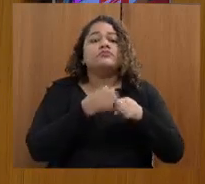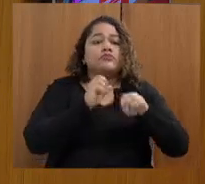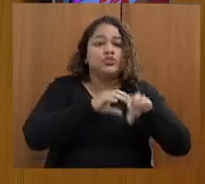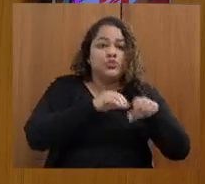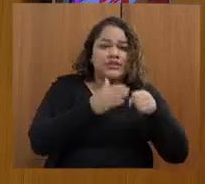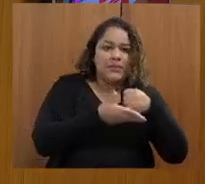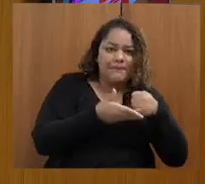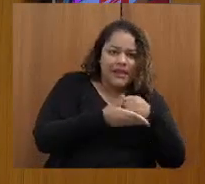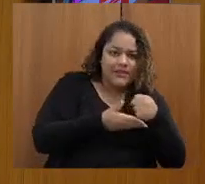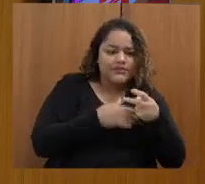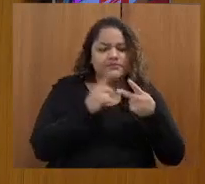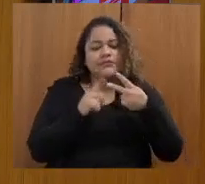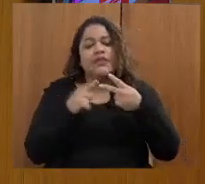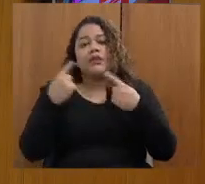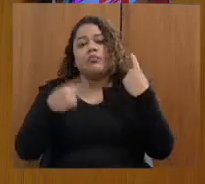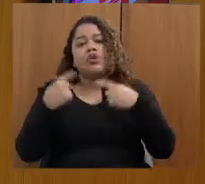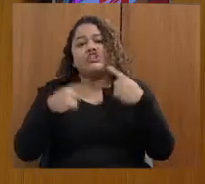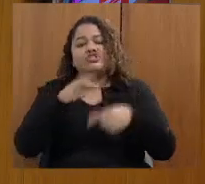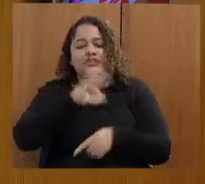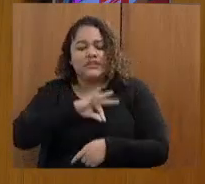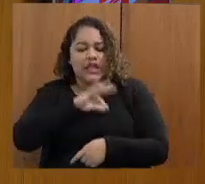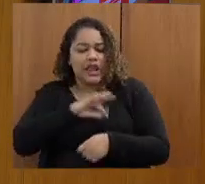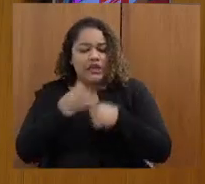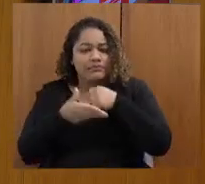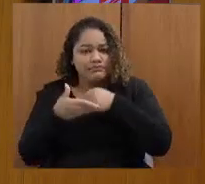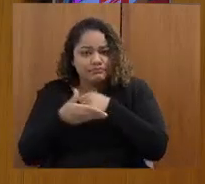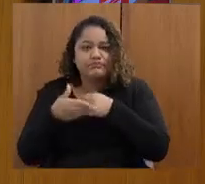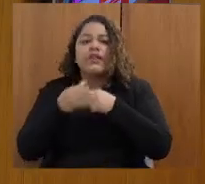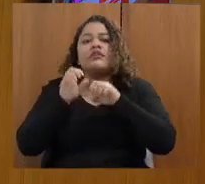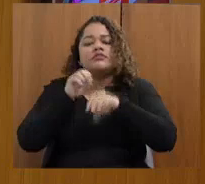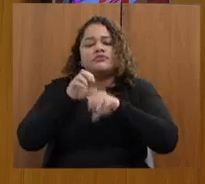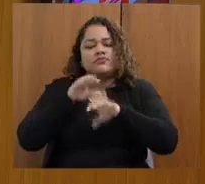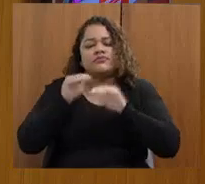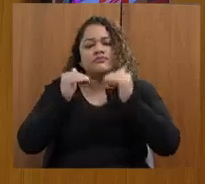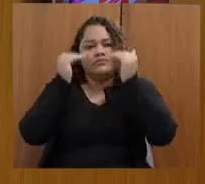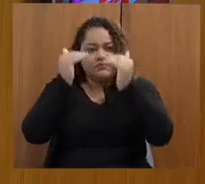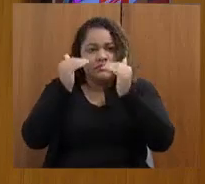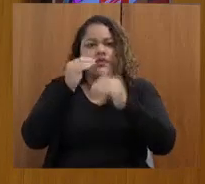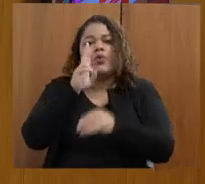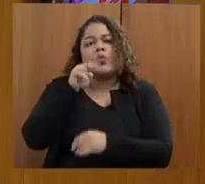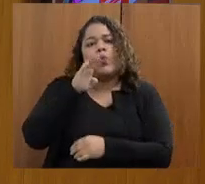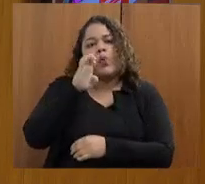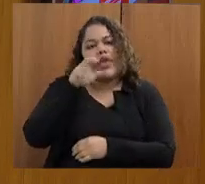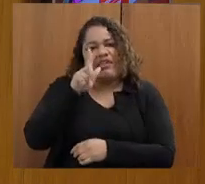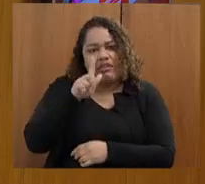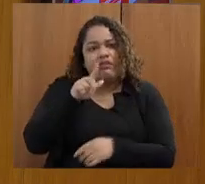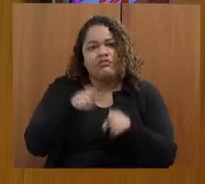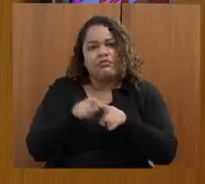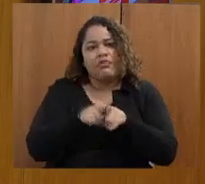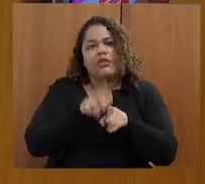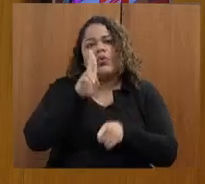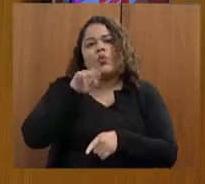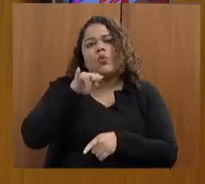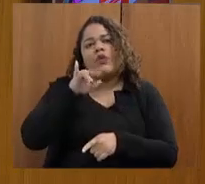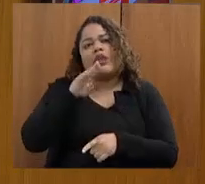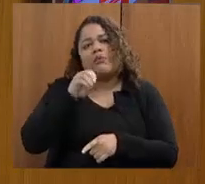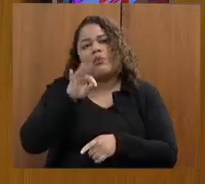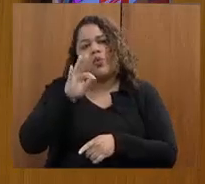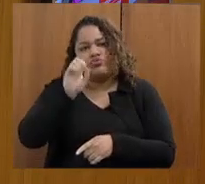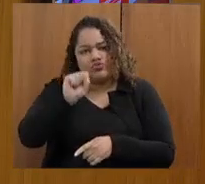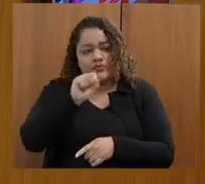e a política salarial também para os trabalhadores da UEMG da unimontes Então passa o secretário para ele responder o deputado